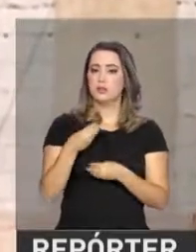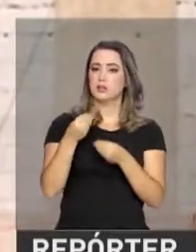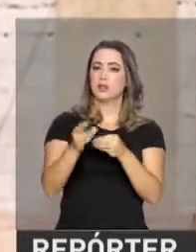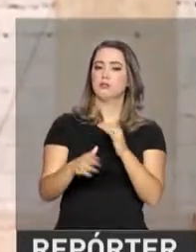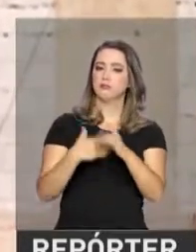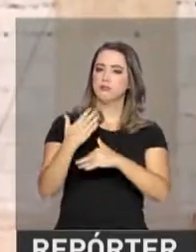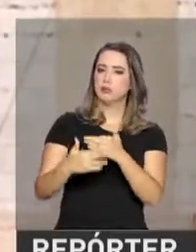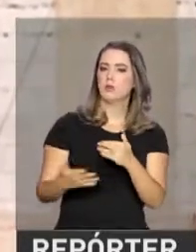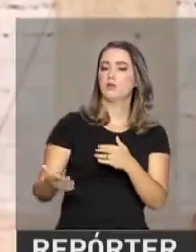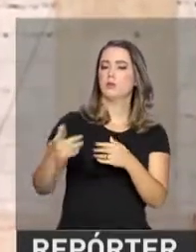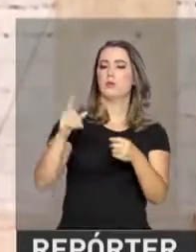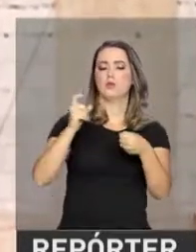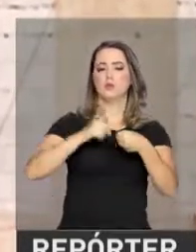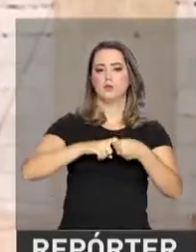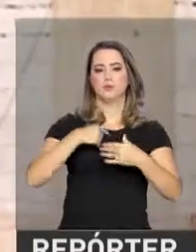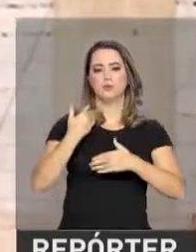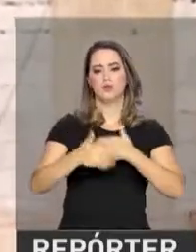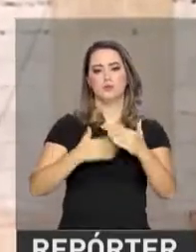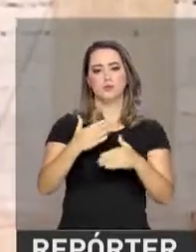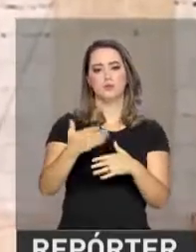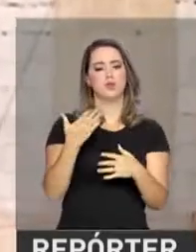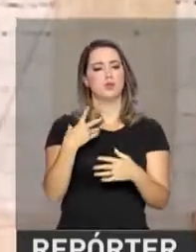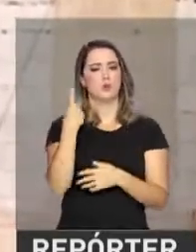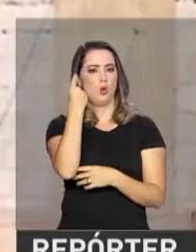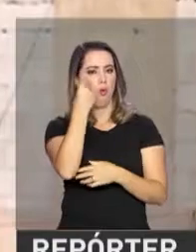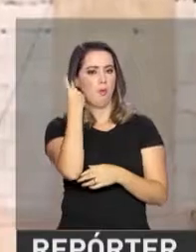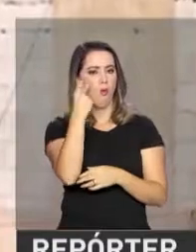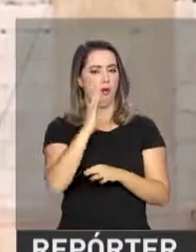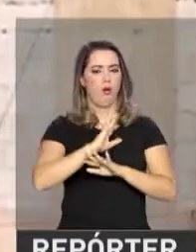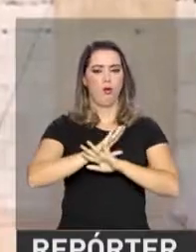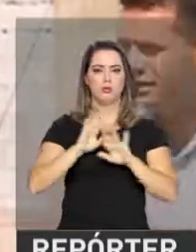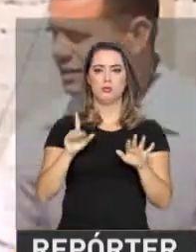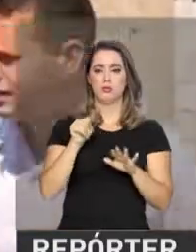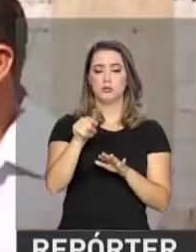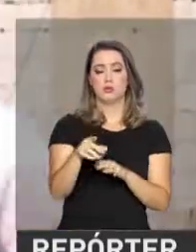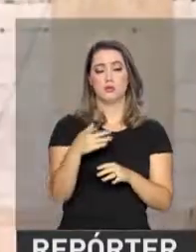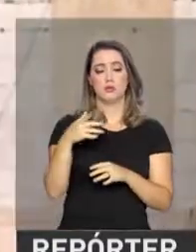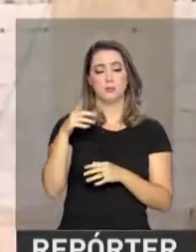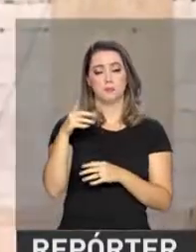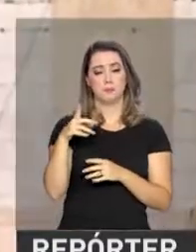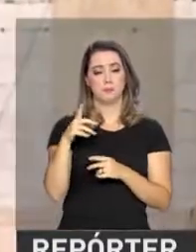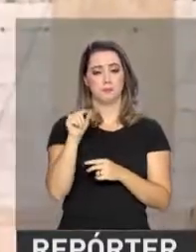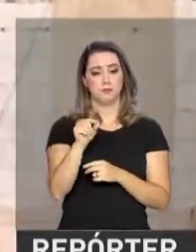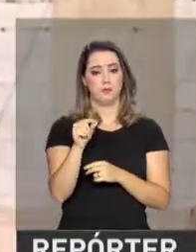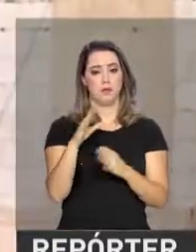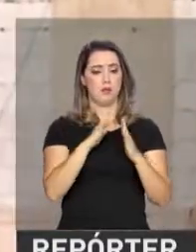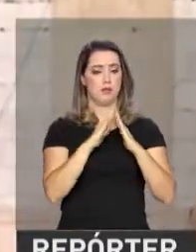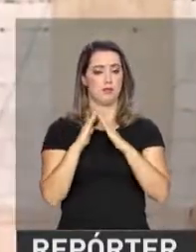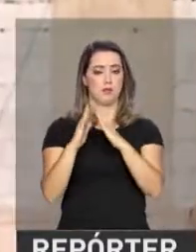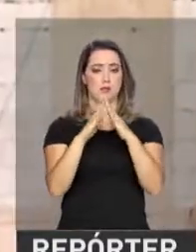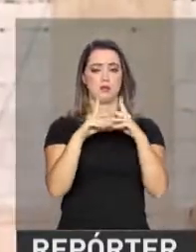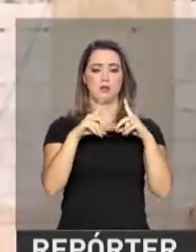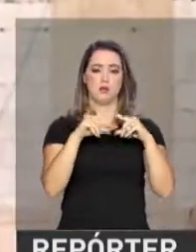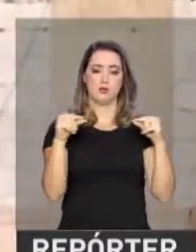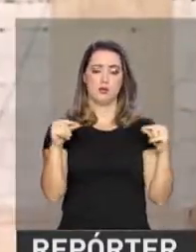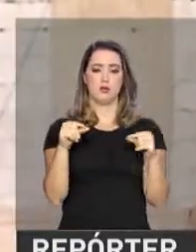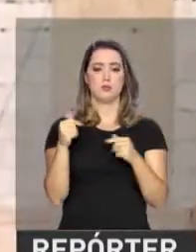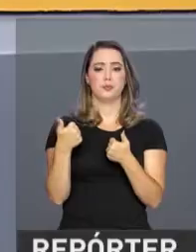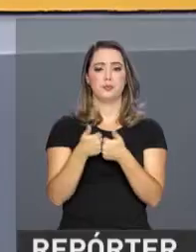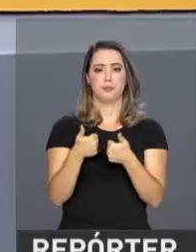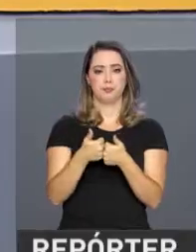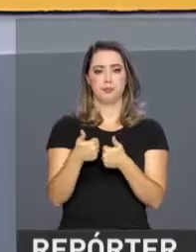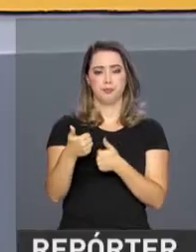a água volte a correr com tranqüilidade com serenidade nas torneiras das casas em brasília e no